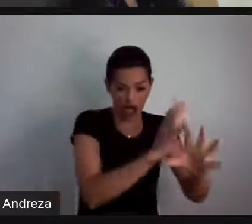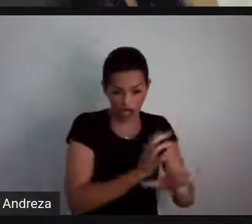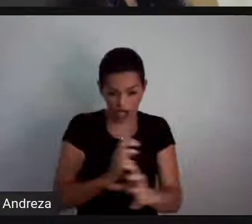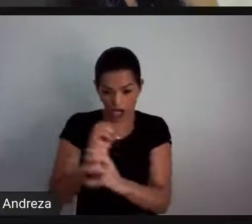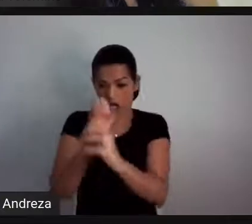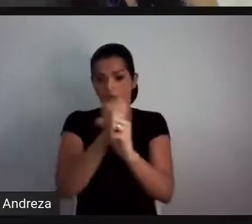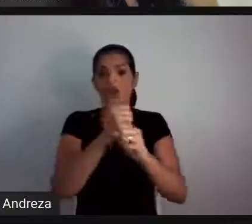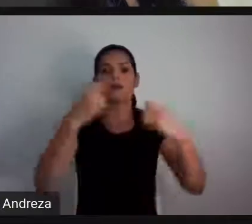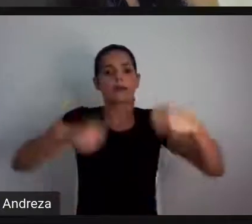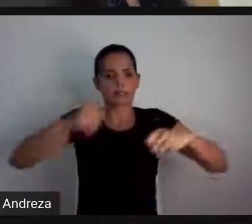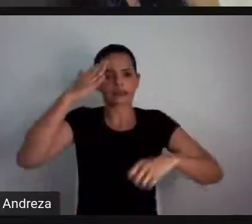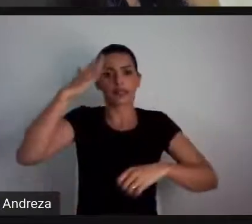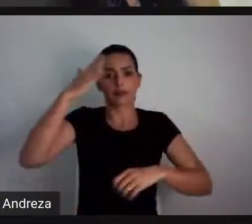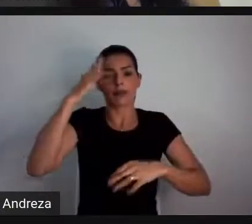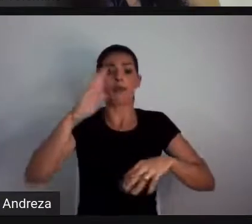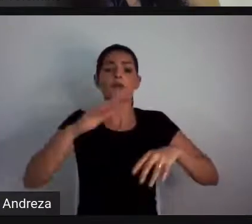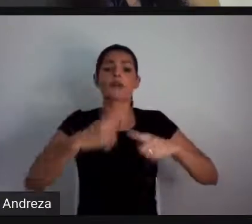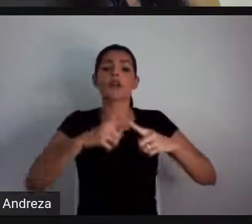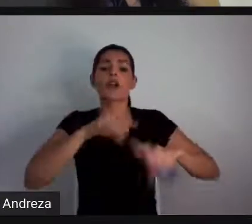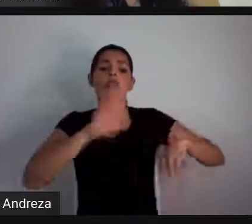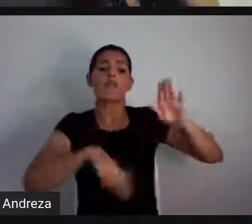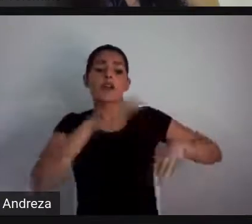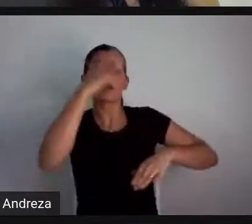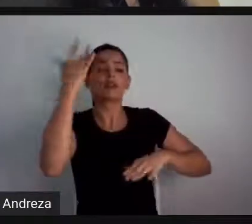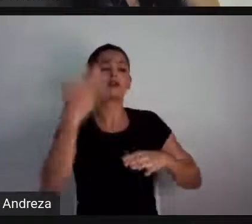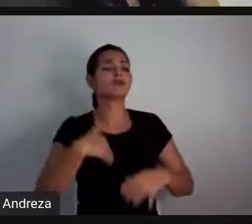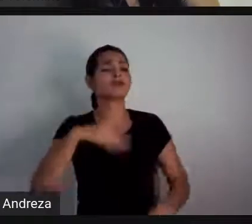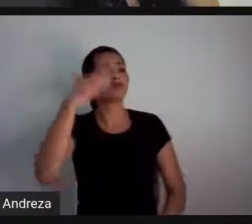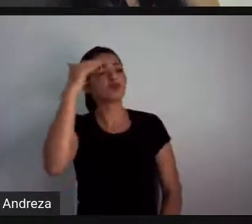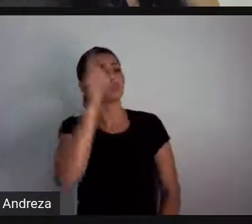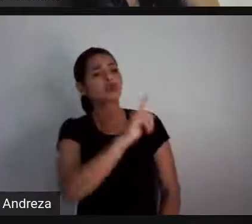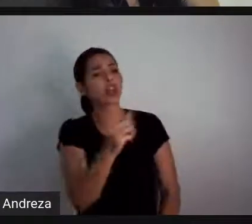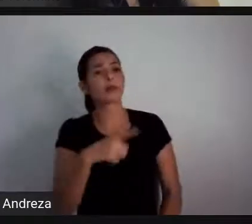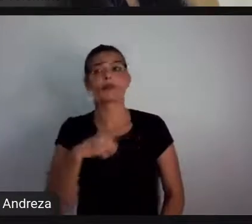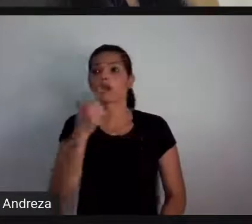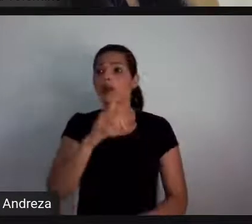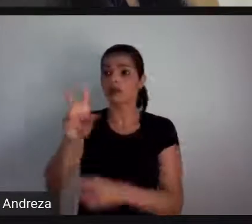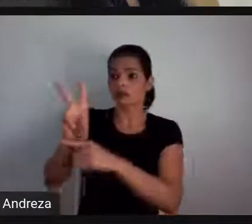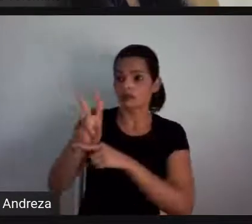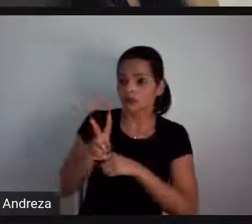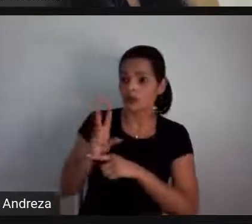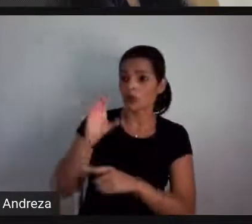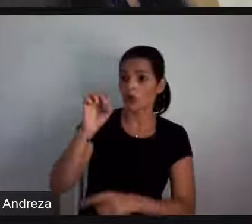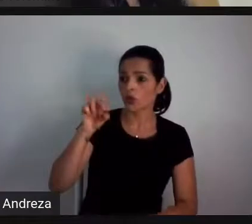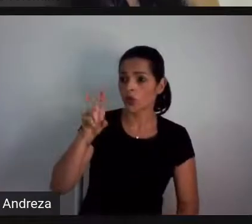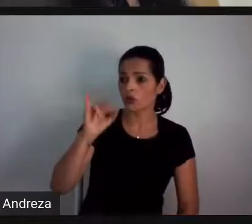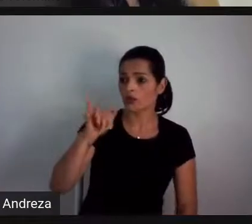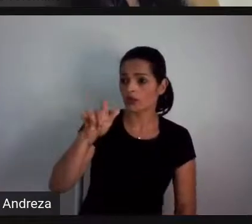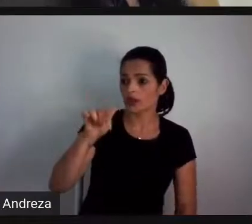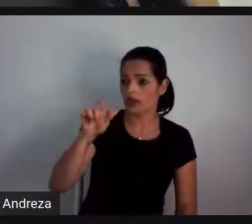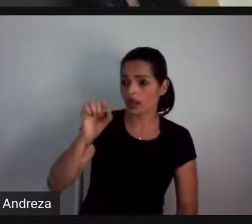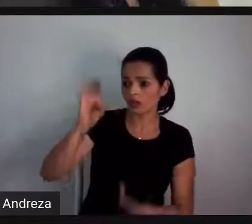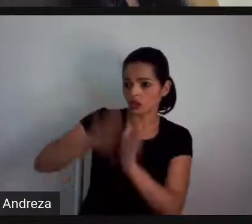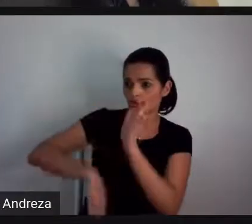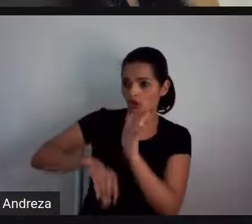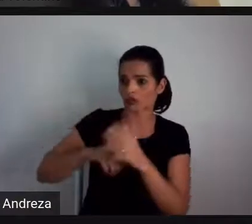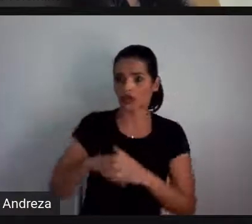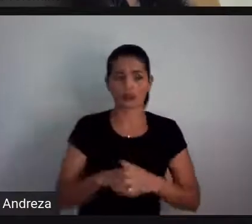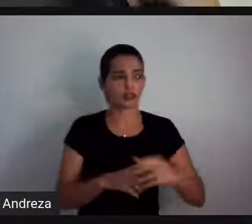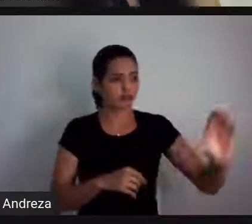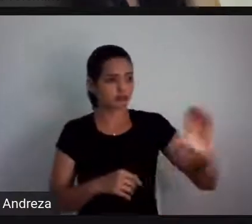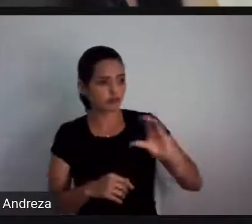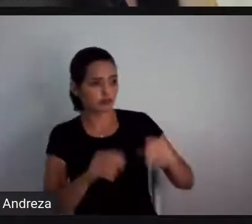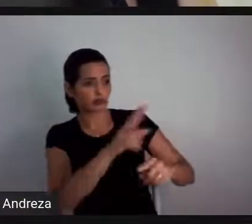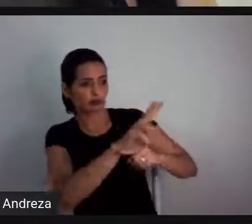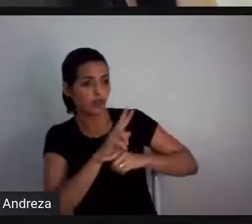clareza, né? Que pega um consignado, aí depois acaba pegando o outro, aí pega um consignado, cobre o outro, aí vai virando aquilo, vai virando uma